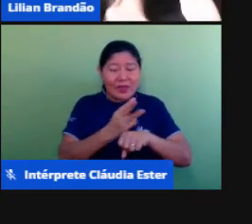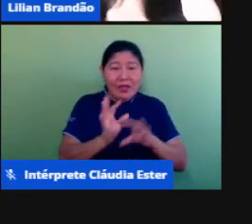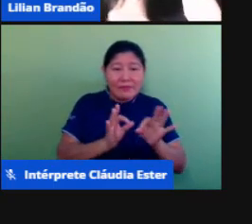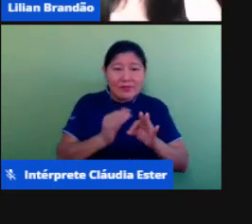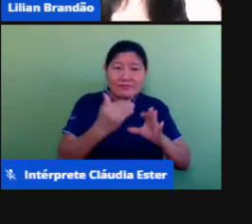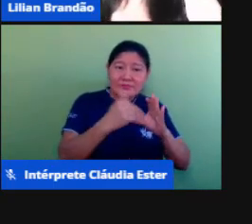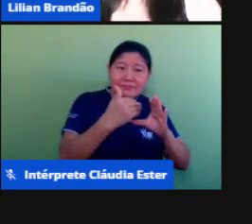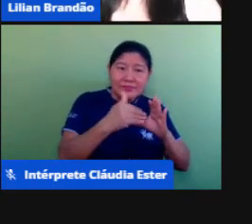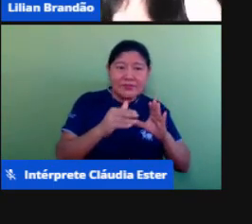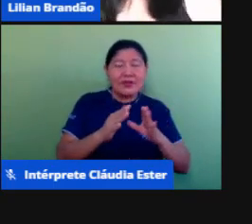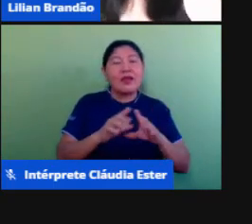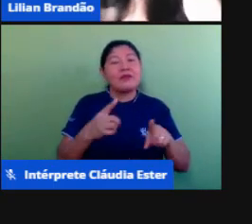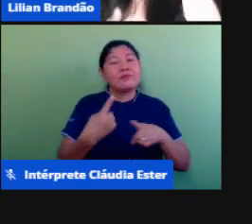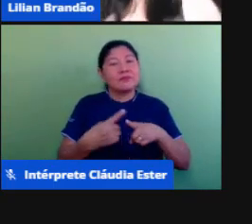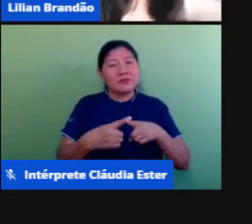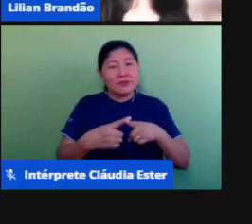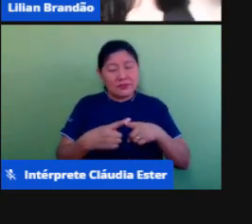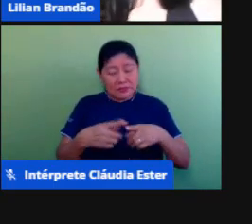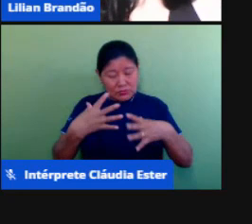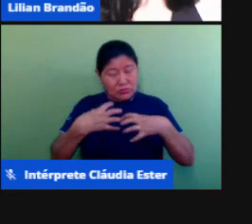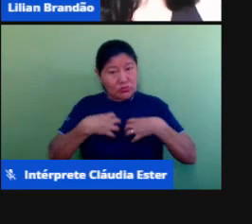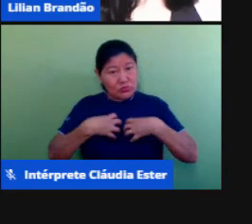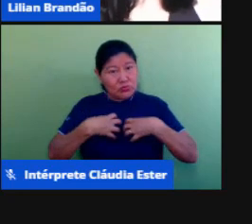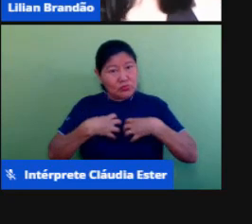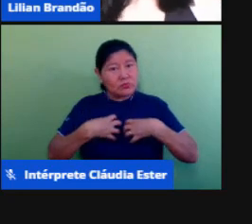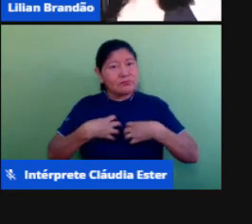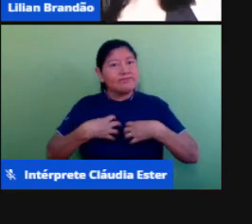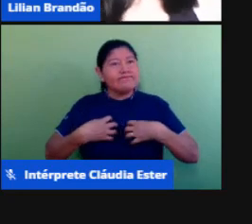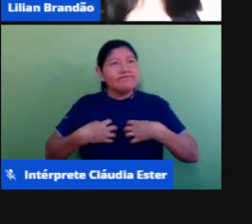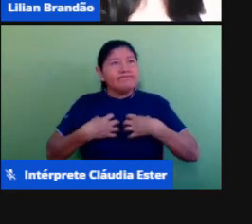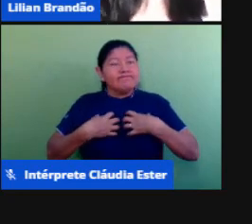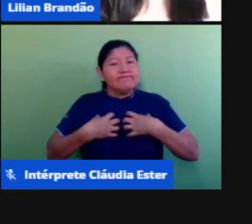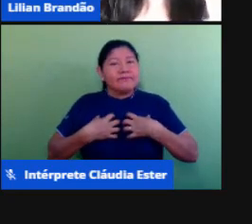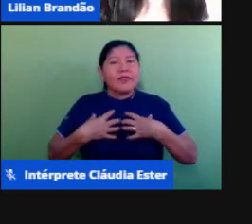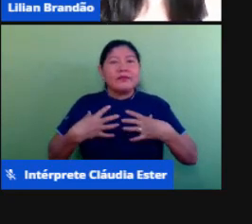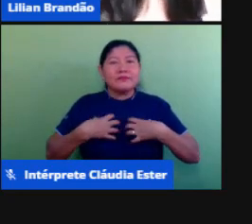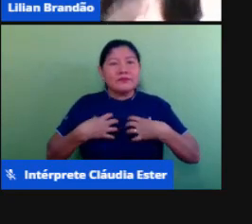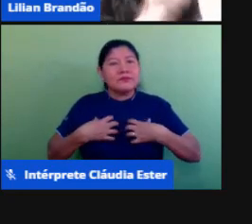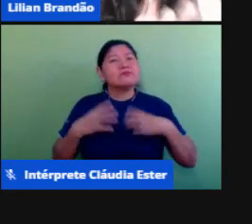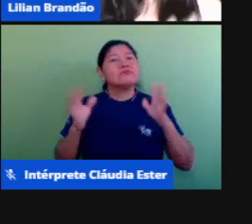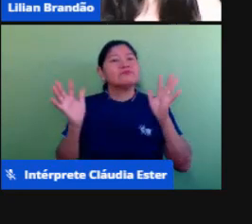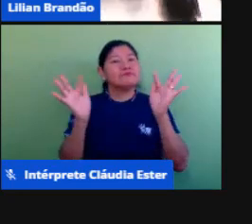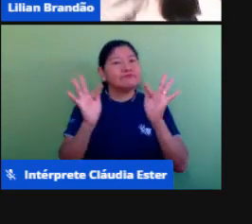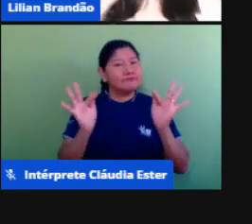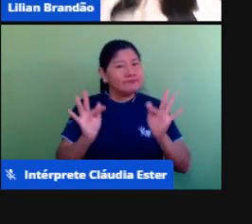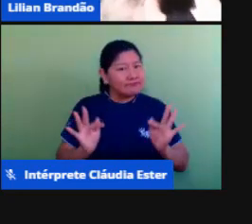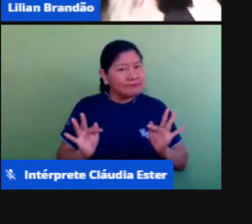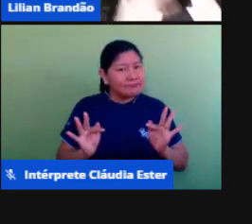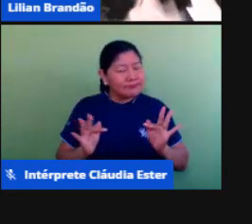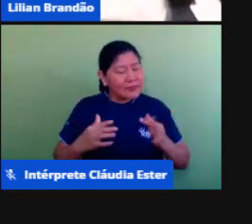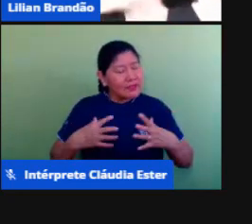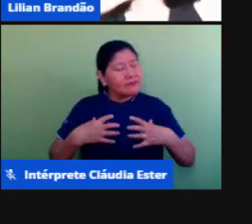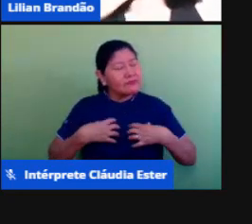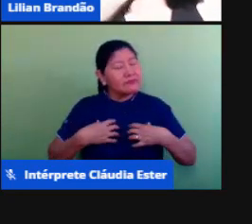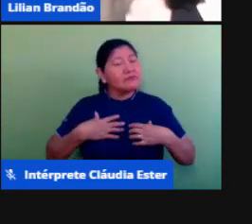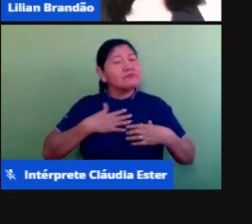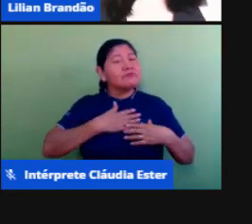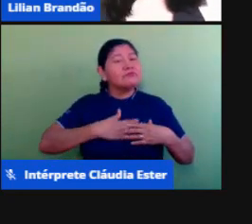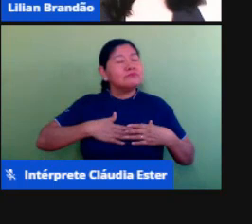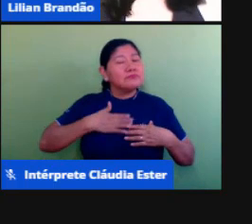o emocional das crianças. Então, nós temos que ter essa preocupação em trazer, em estar